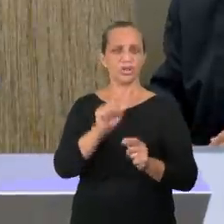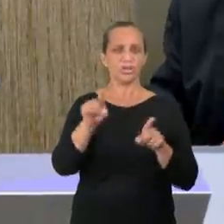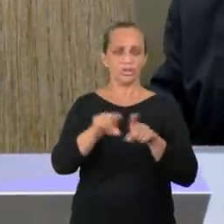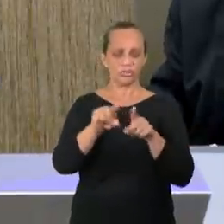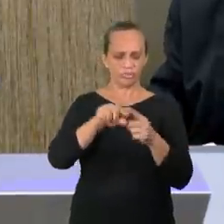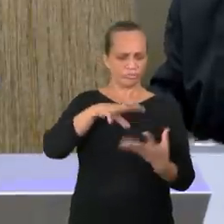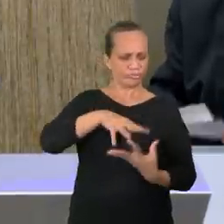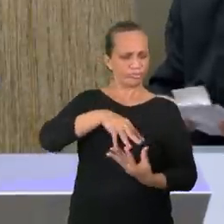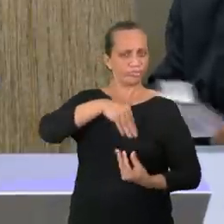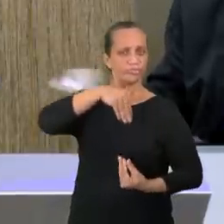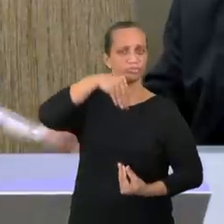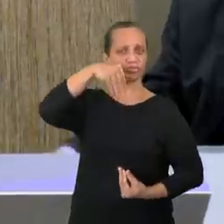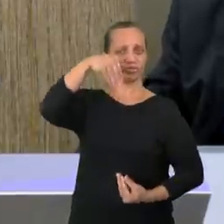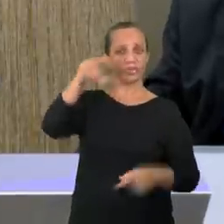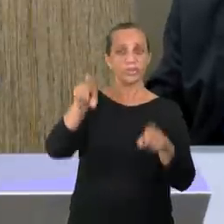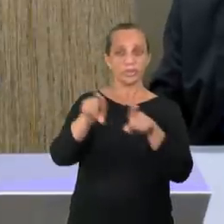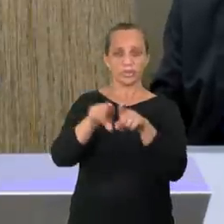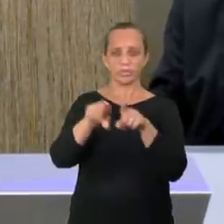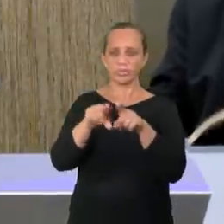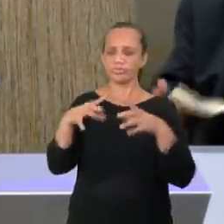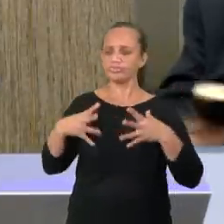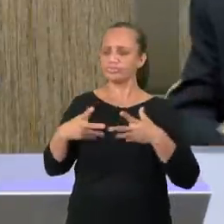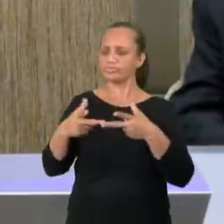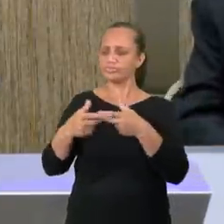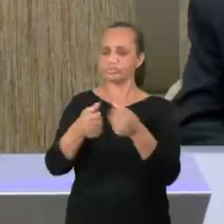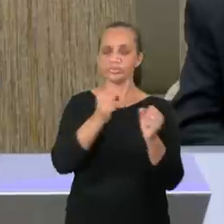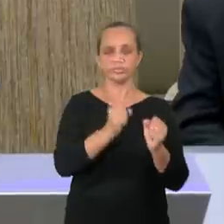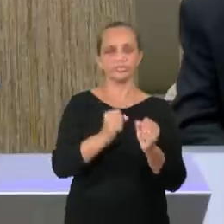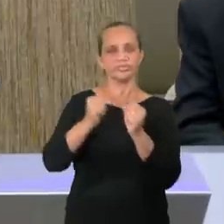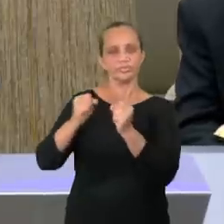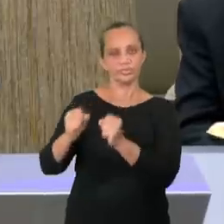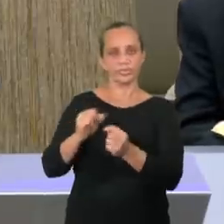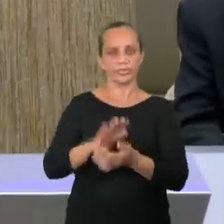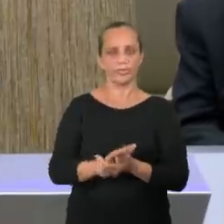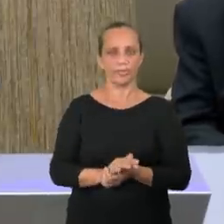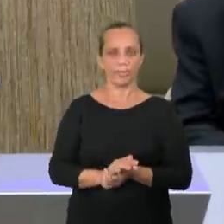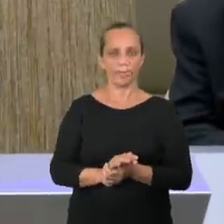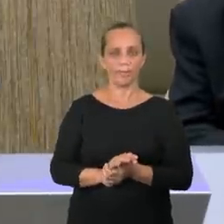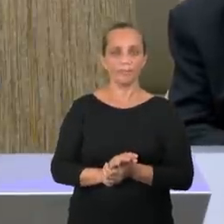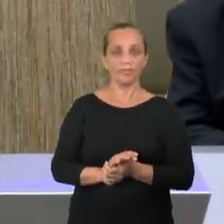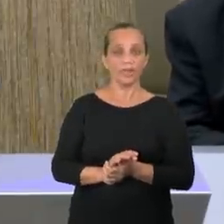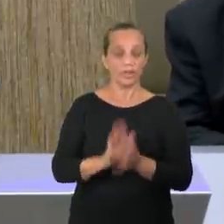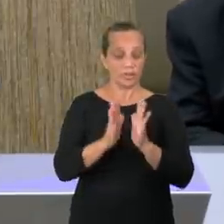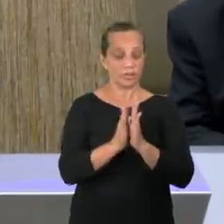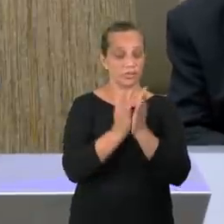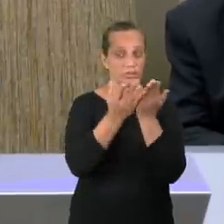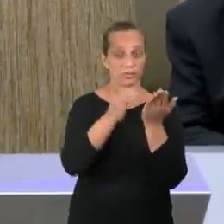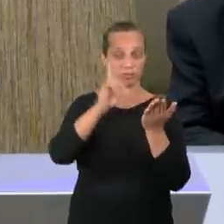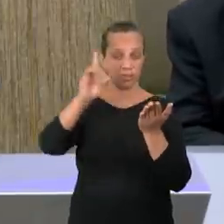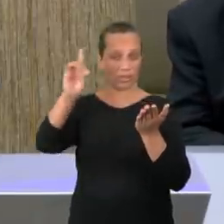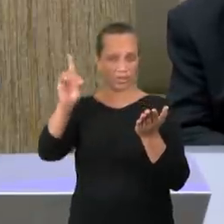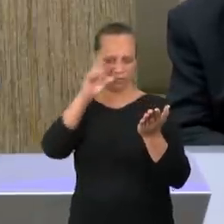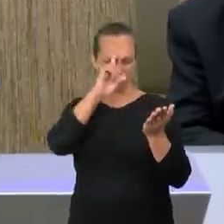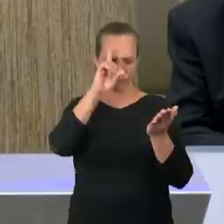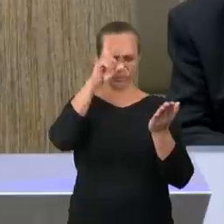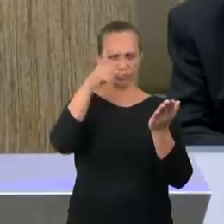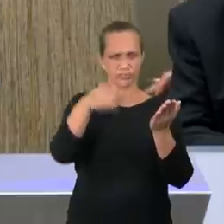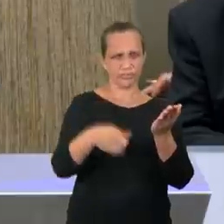tua alma e de todo o teu poder. E estas palavras que hoje te